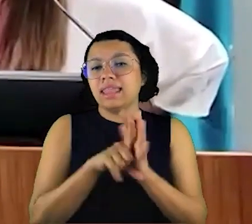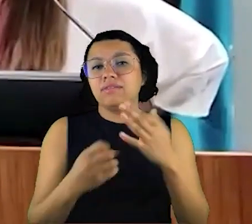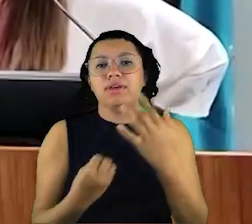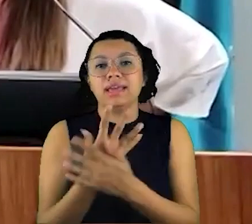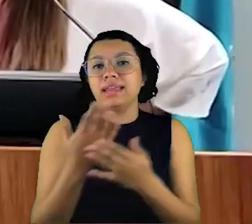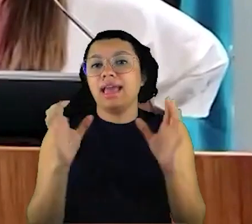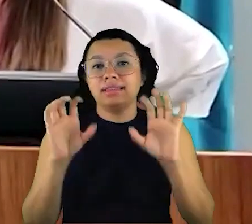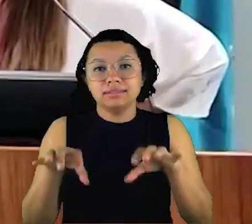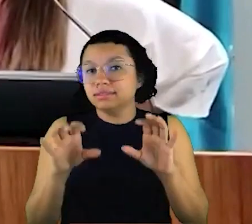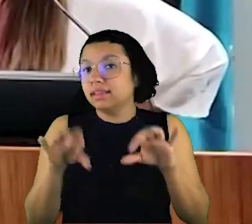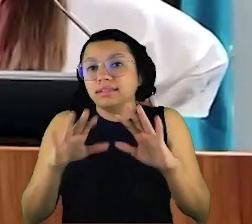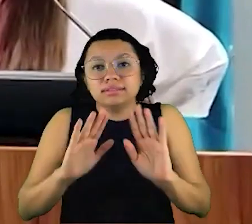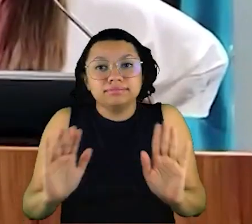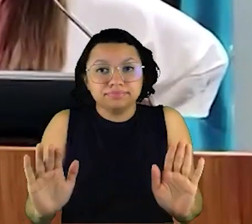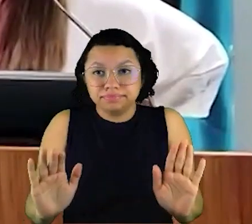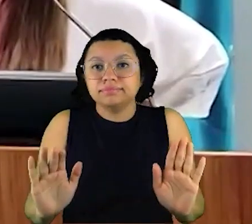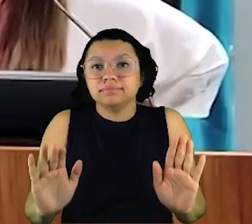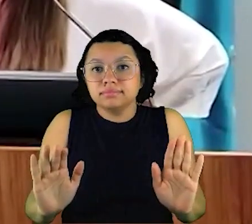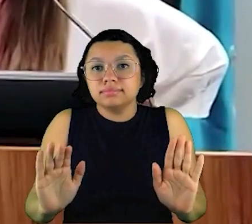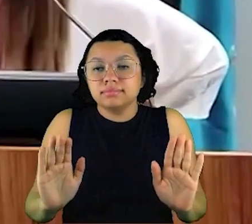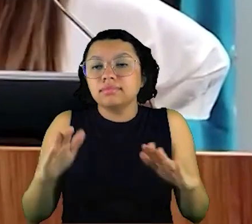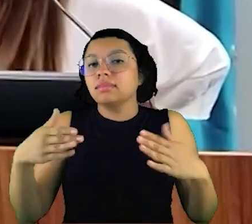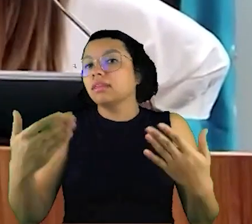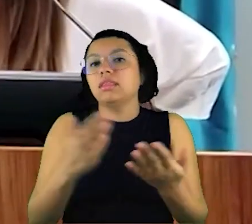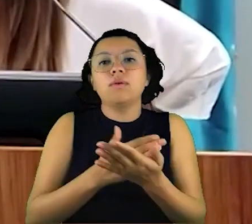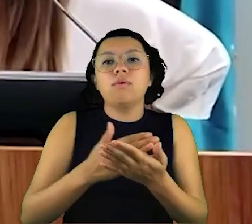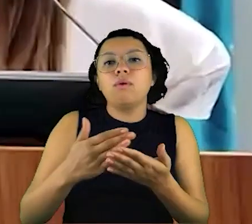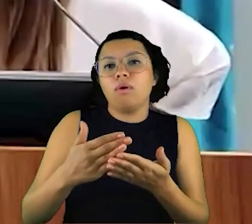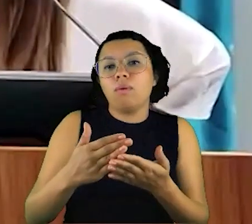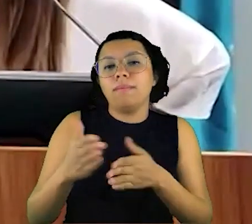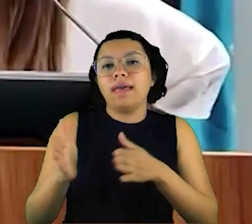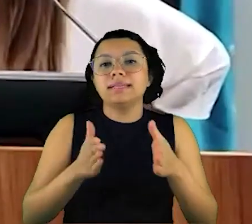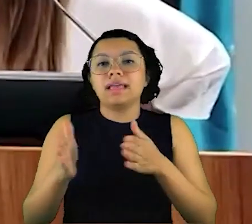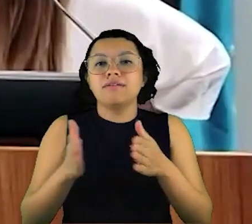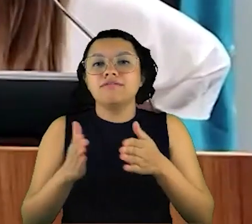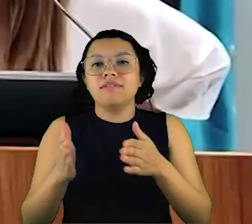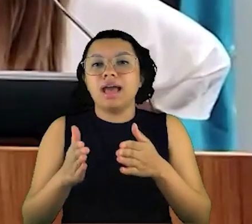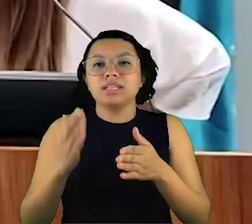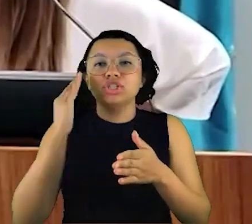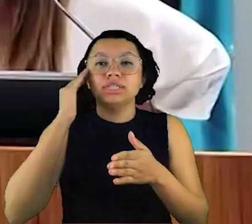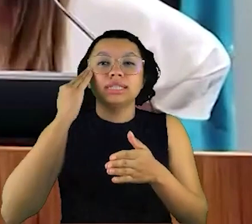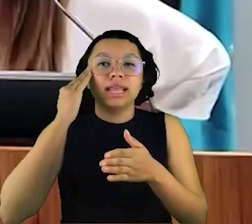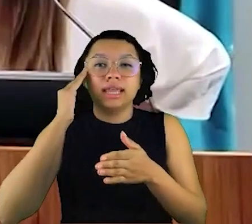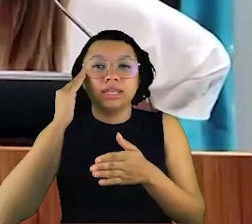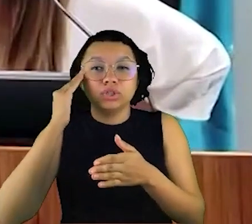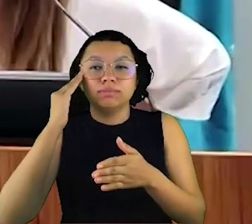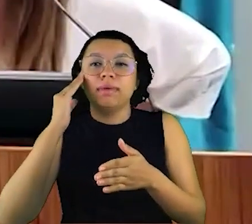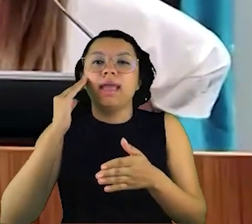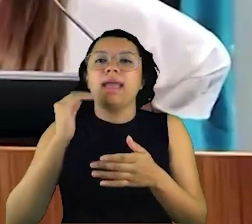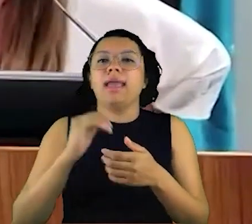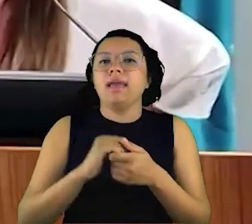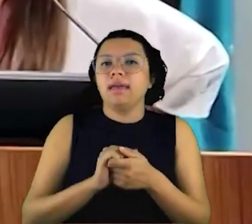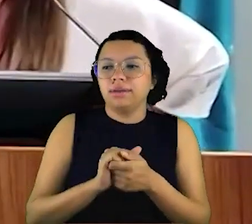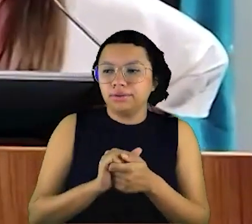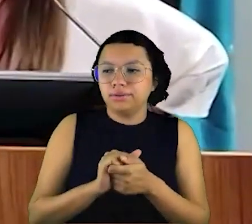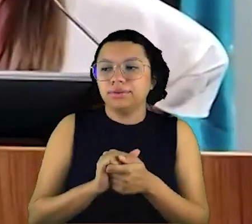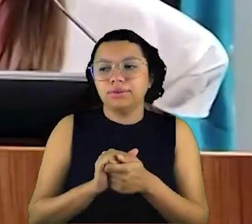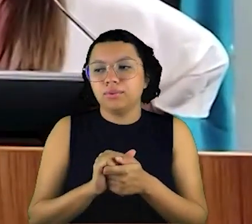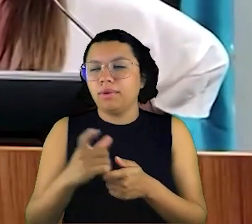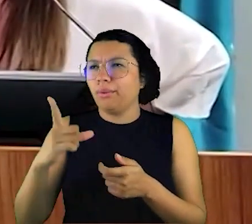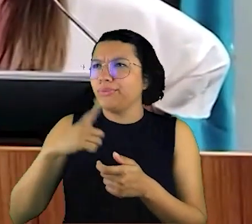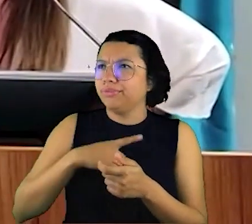que aí começa a fase de maturidade, as pessoas vão maturando e percebendo.